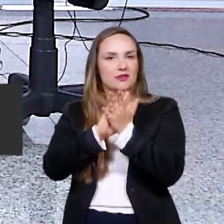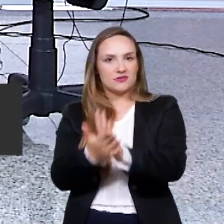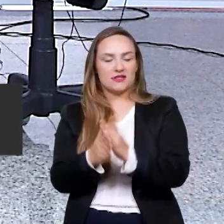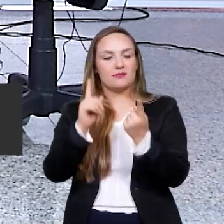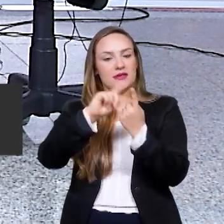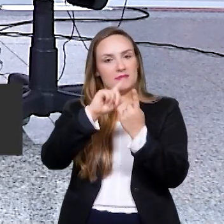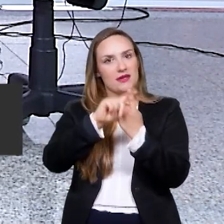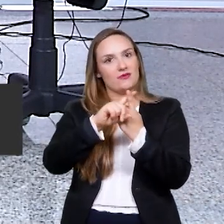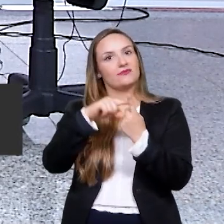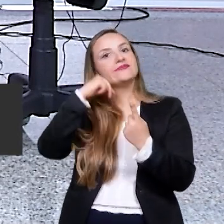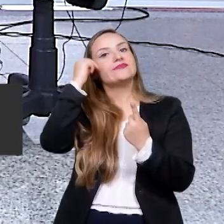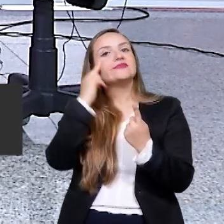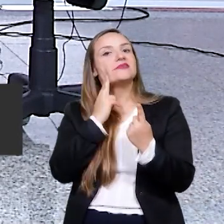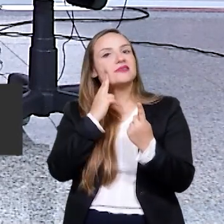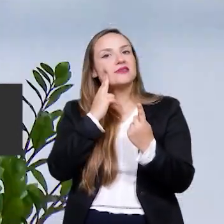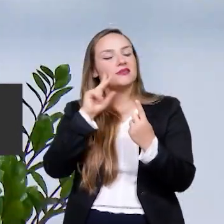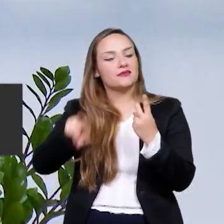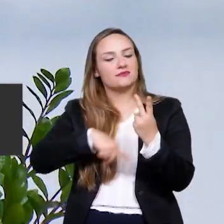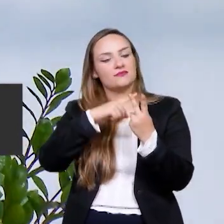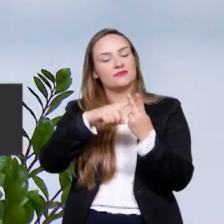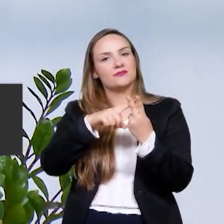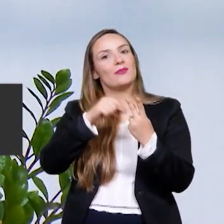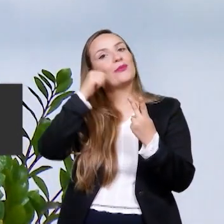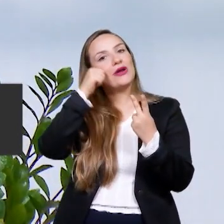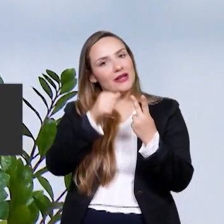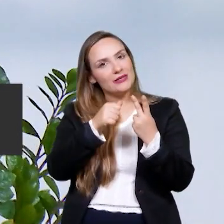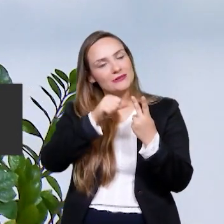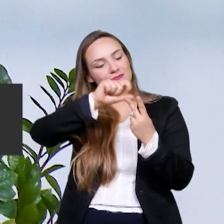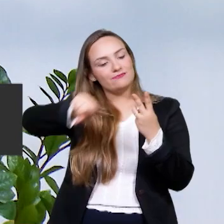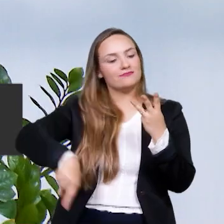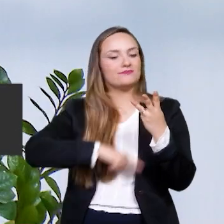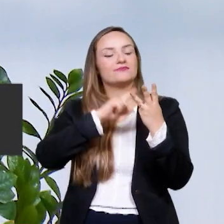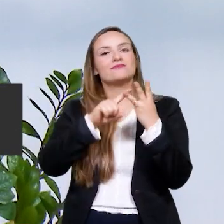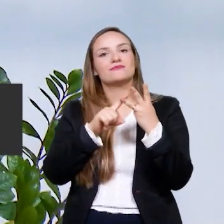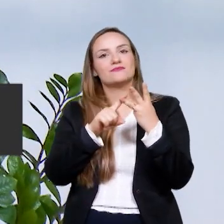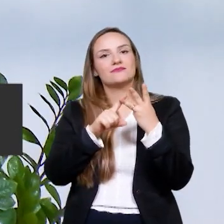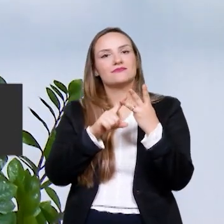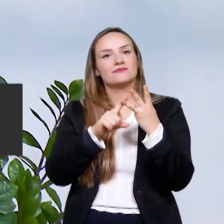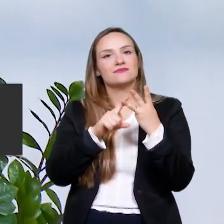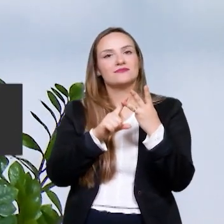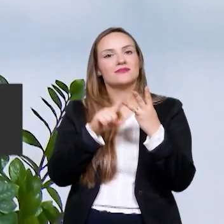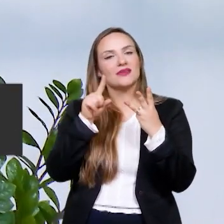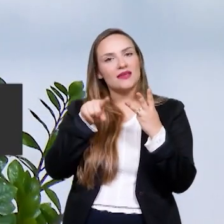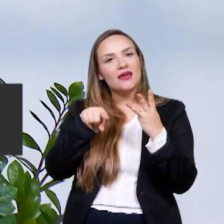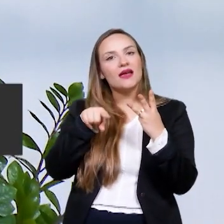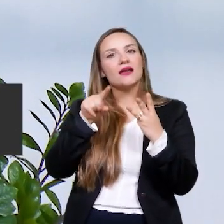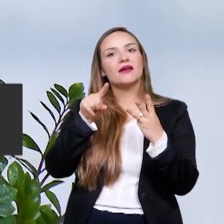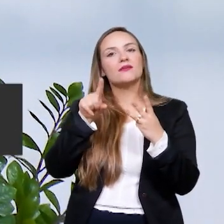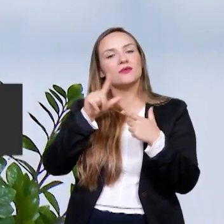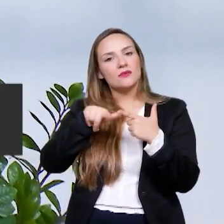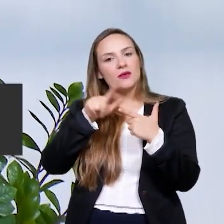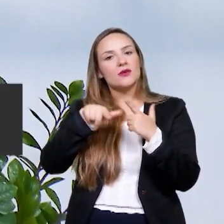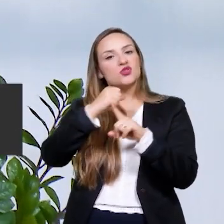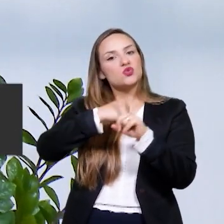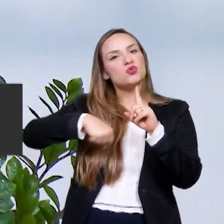raça, porque nós somos negras. Gênero, porque eu sou mulher. E tem uma questão da vulnerabilidade